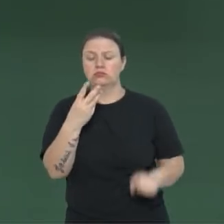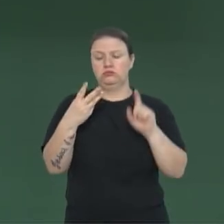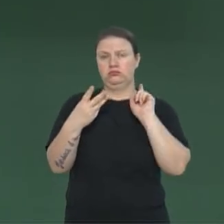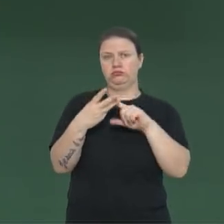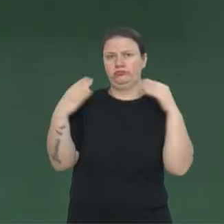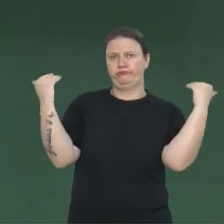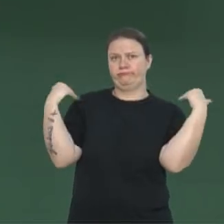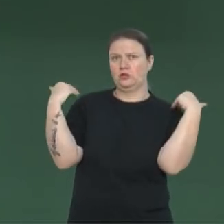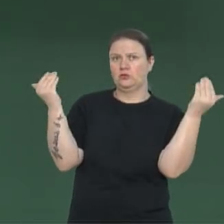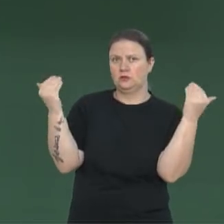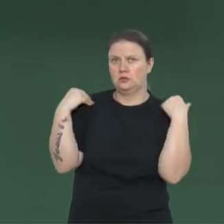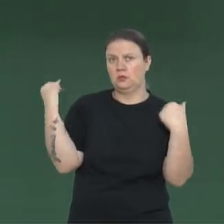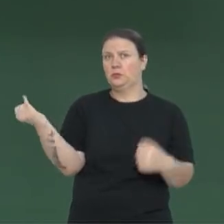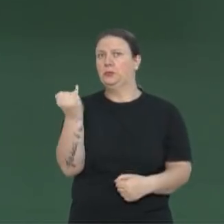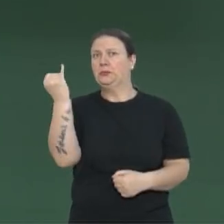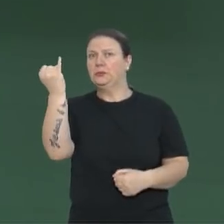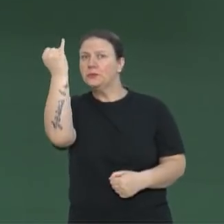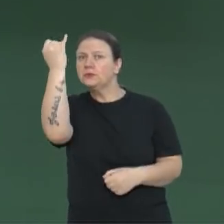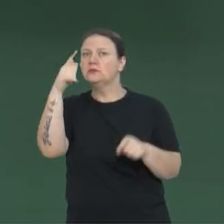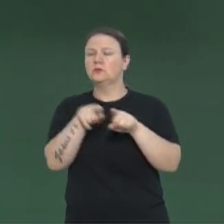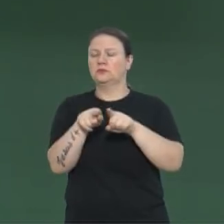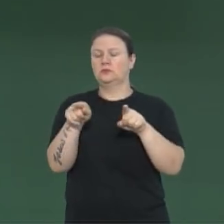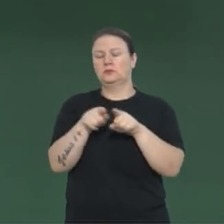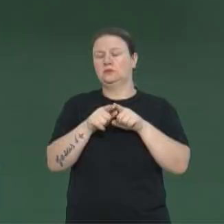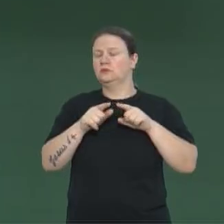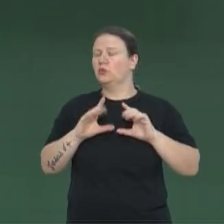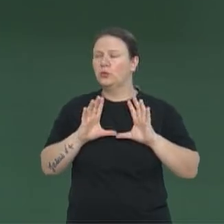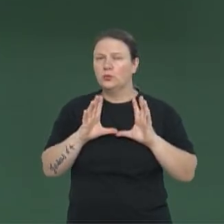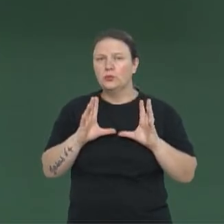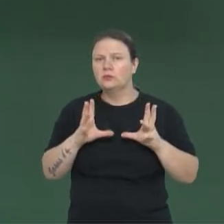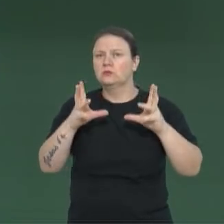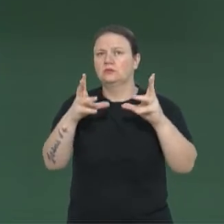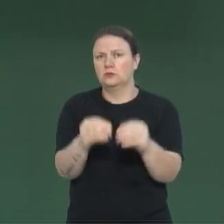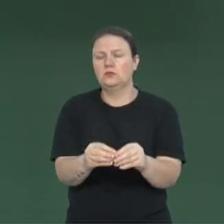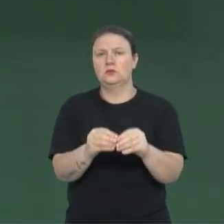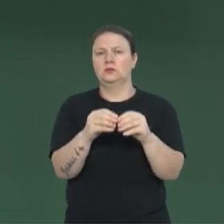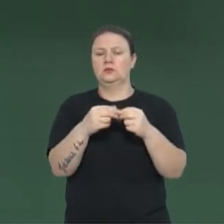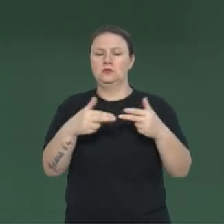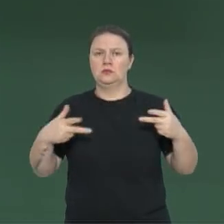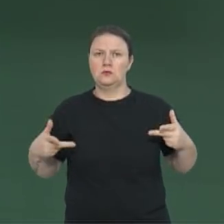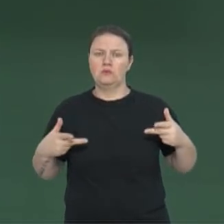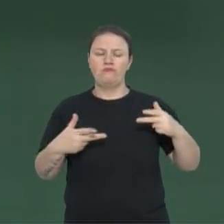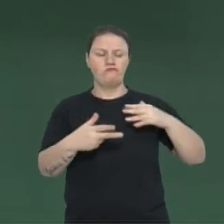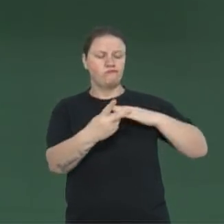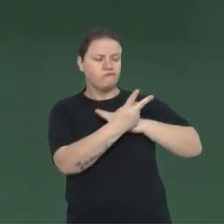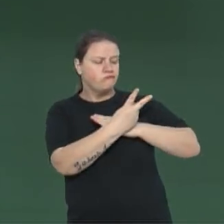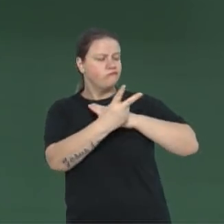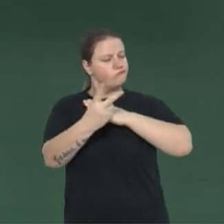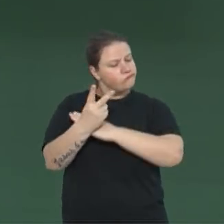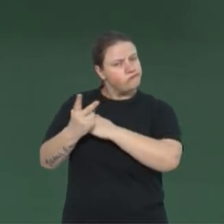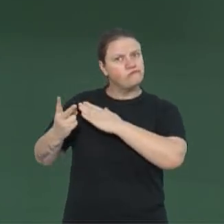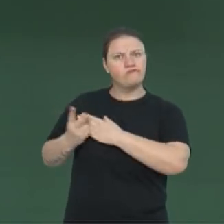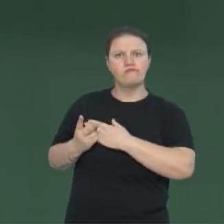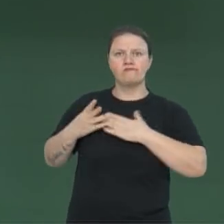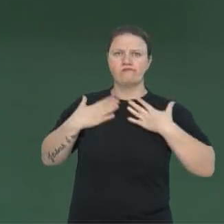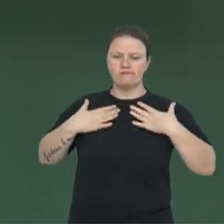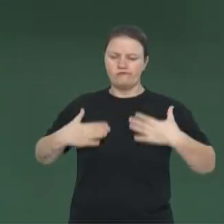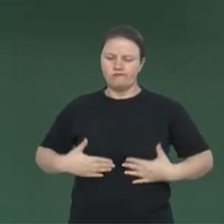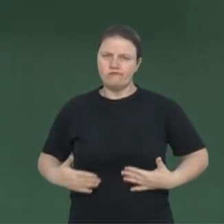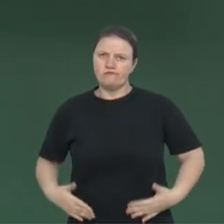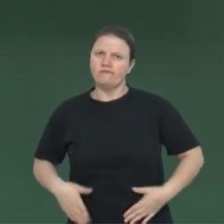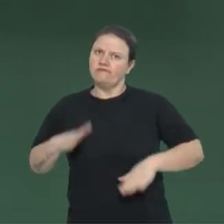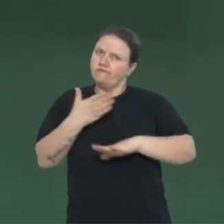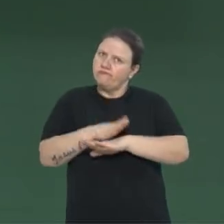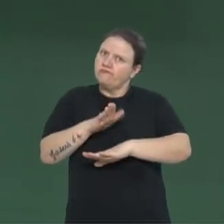atividade física que é importante. Enfim, nós temos que preparar esse corpo para que a gente possa,